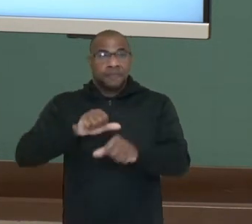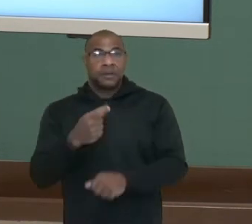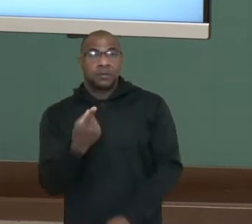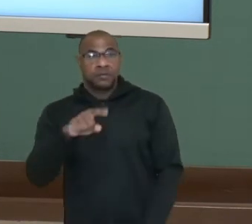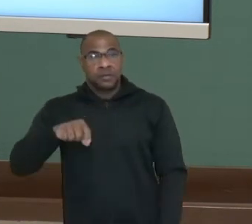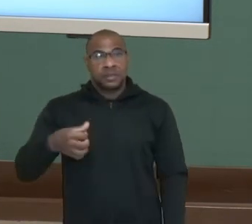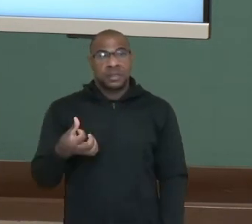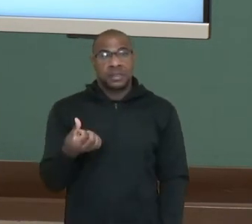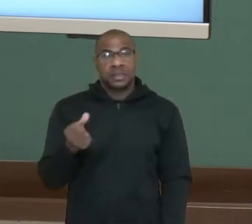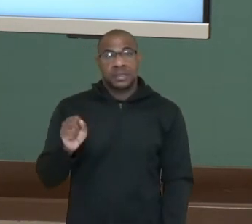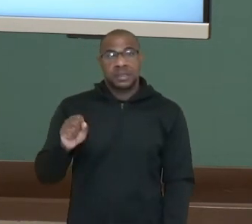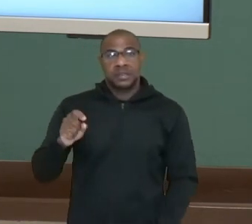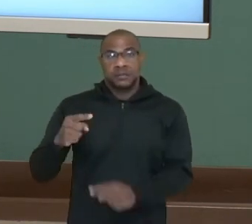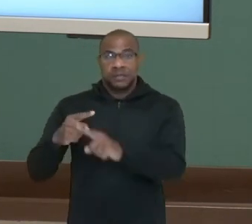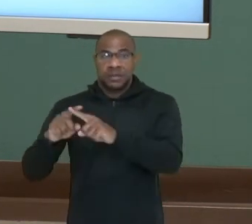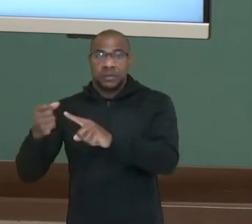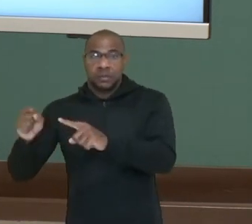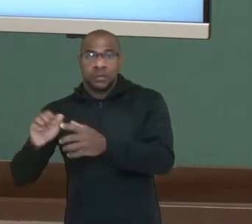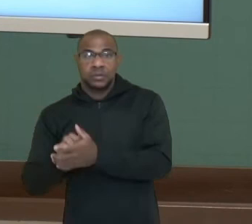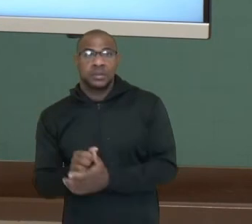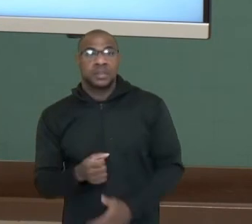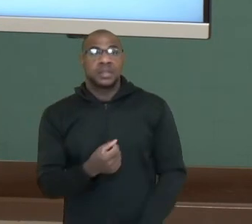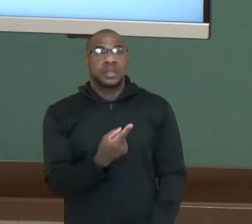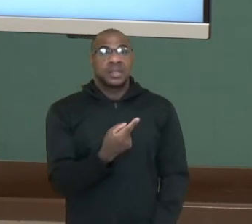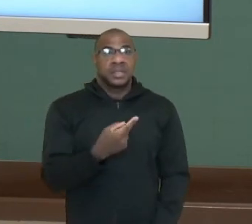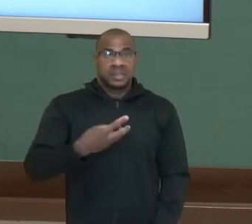1,65 vezes o 8 vai dar